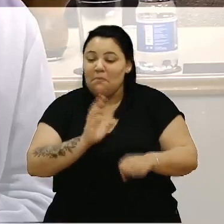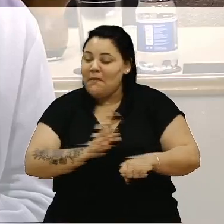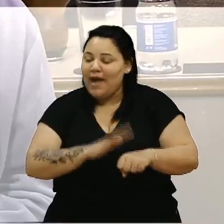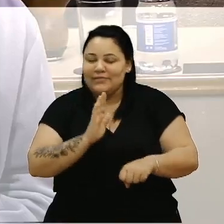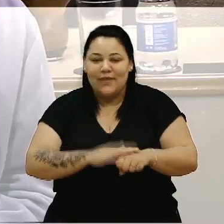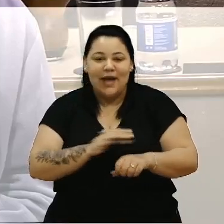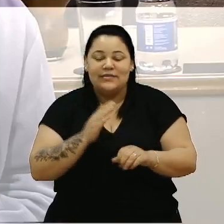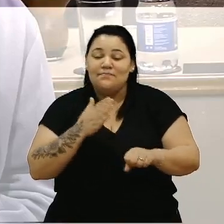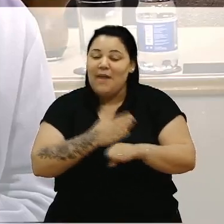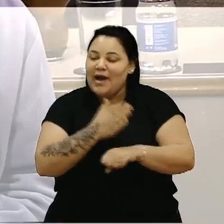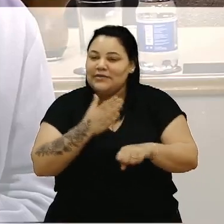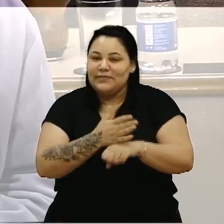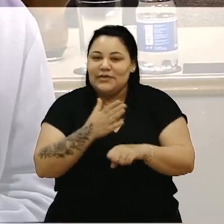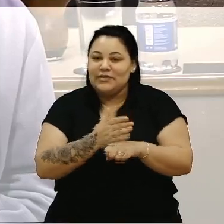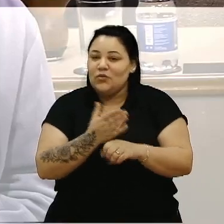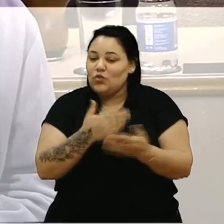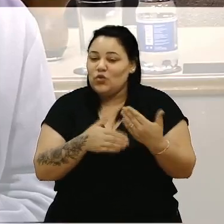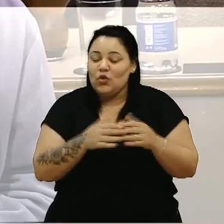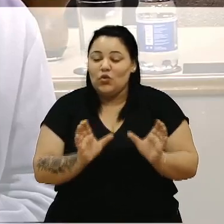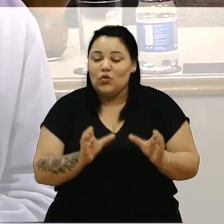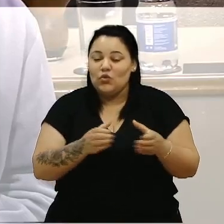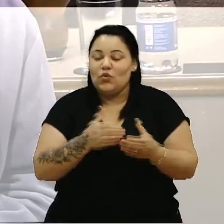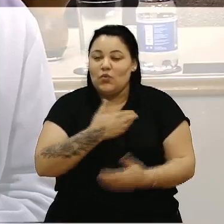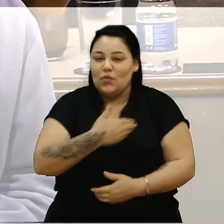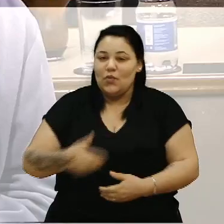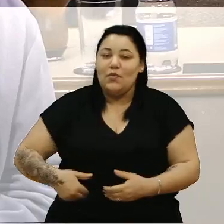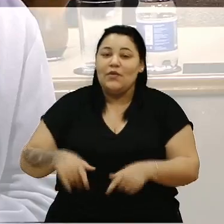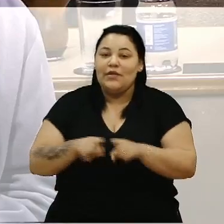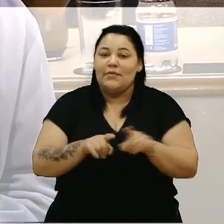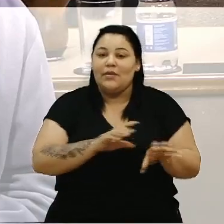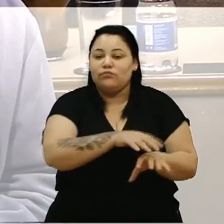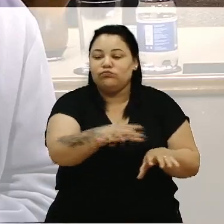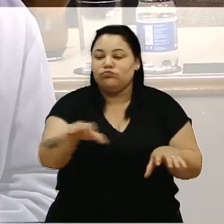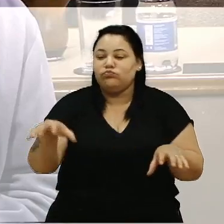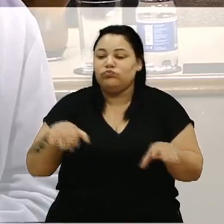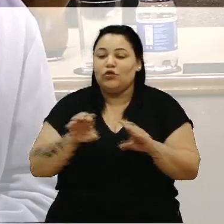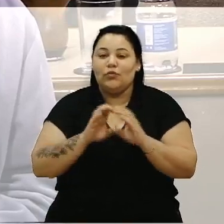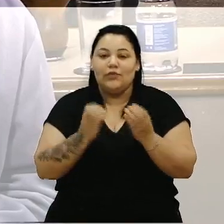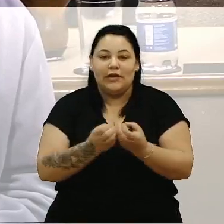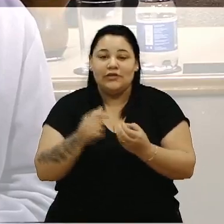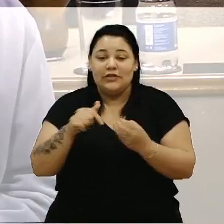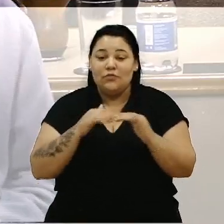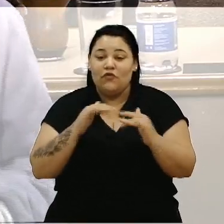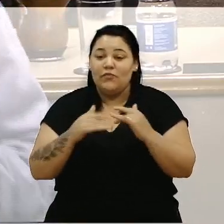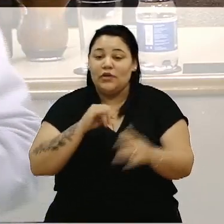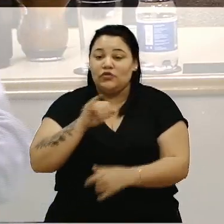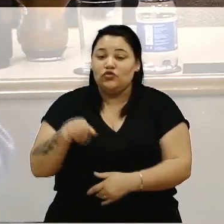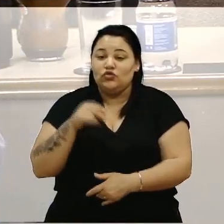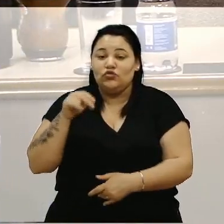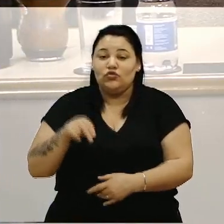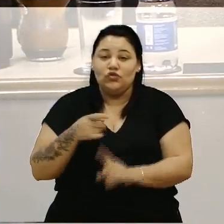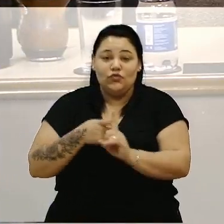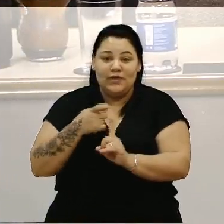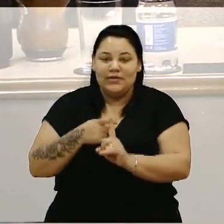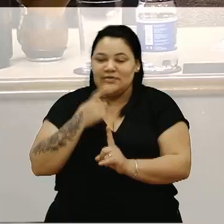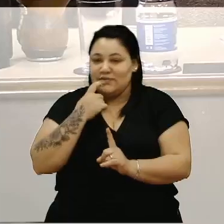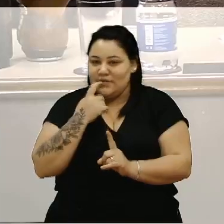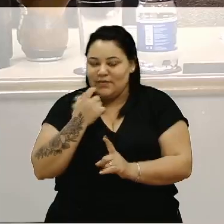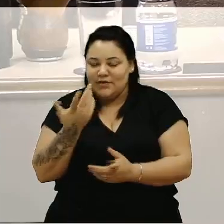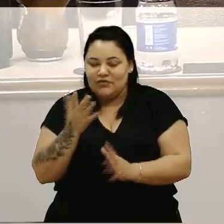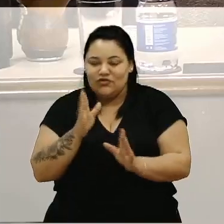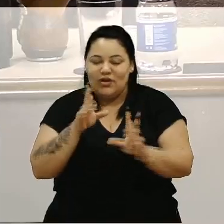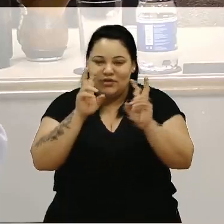rede pública e todos os setores da nossa comunidade. O movimento Junho Vermelho já é assunto de